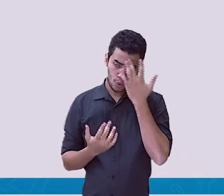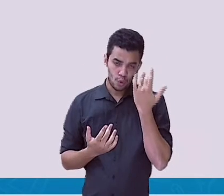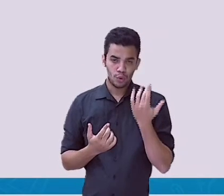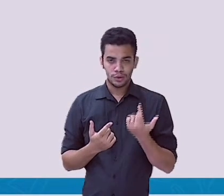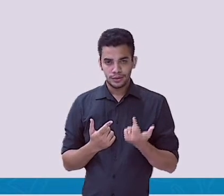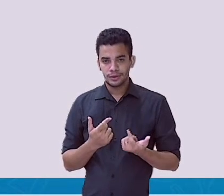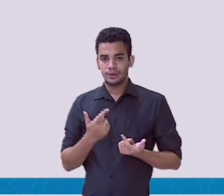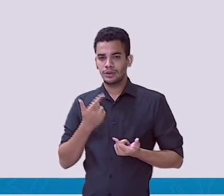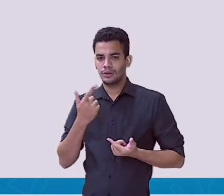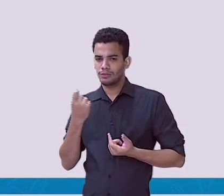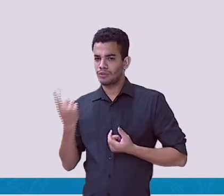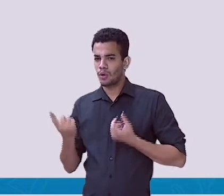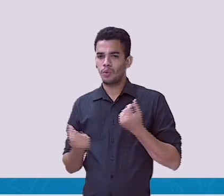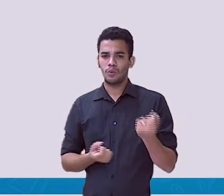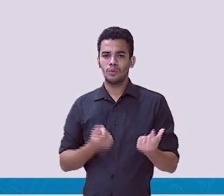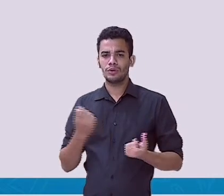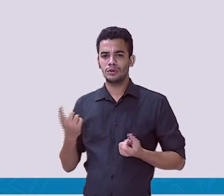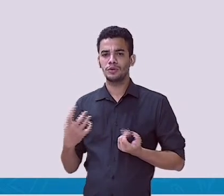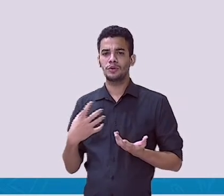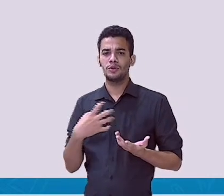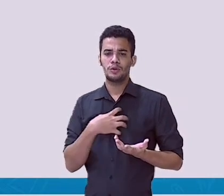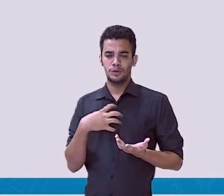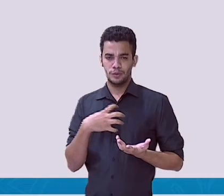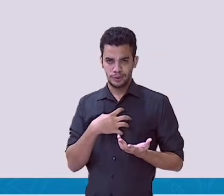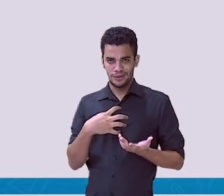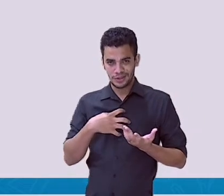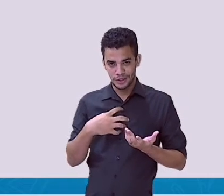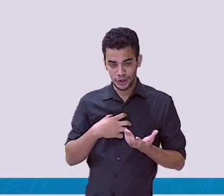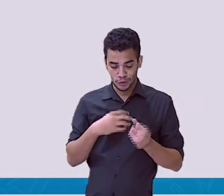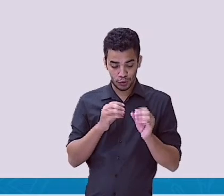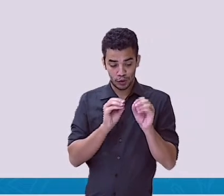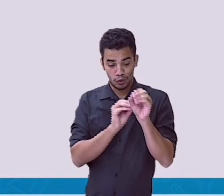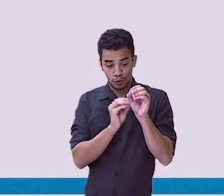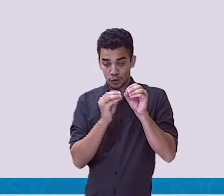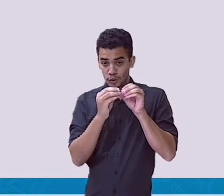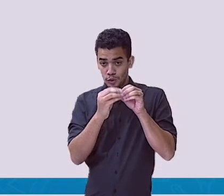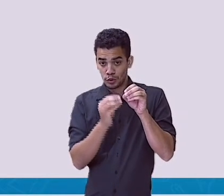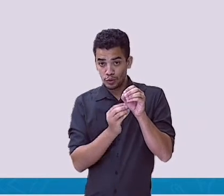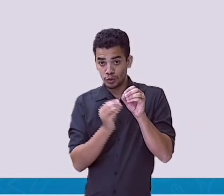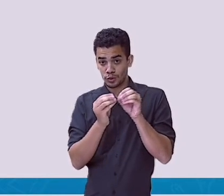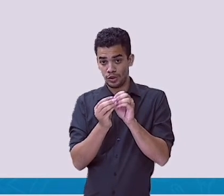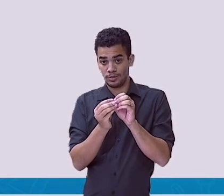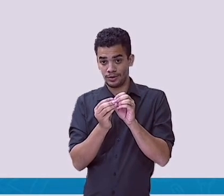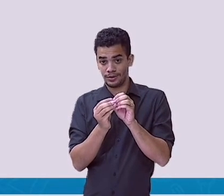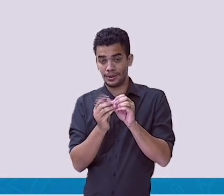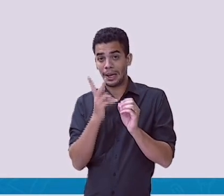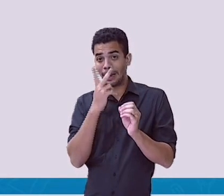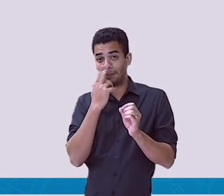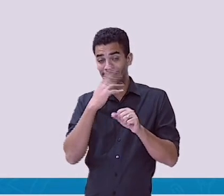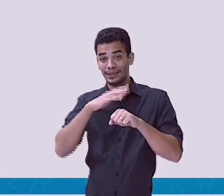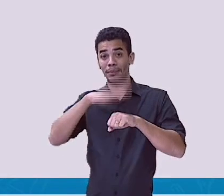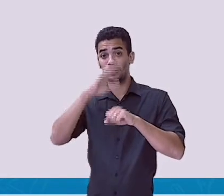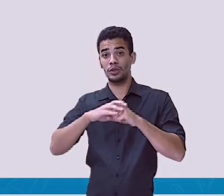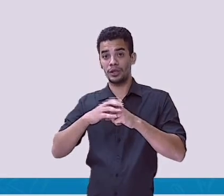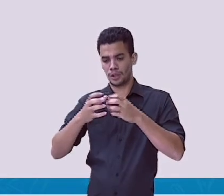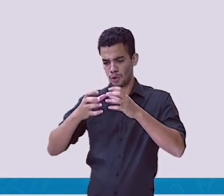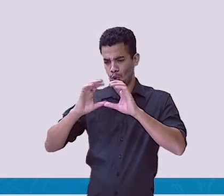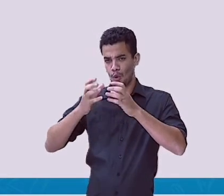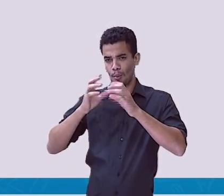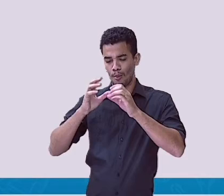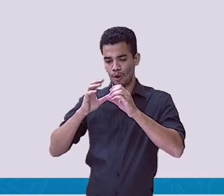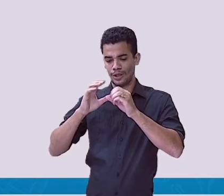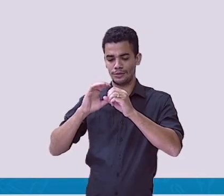Algumas trazem uma modificação aonde os glóbulos vermelhos são esféricos. E aí a gente